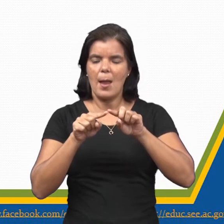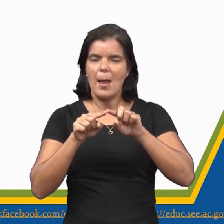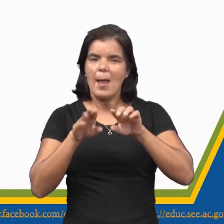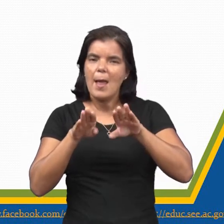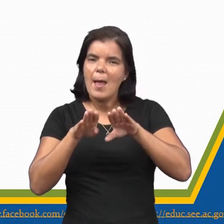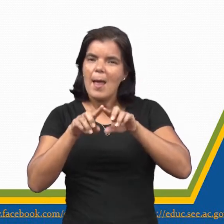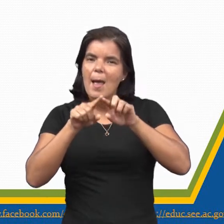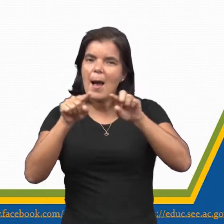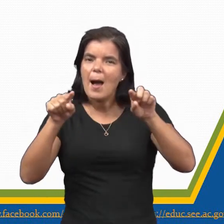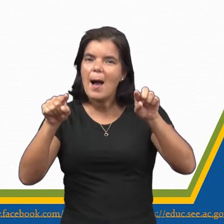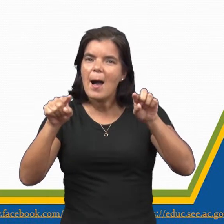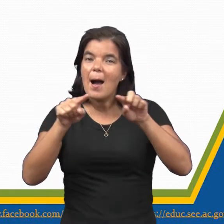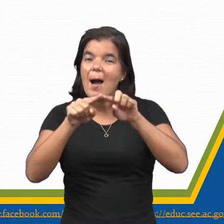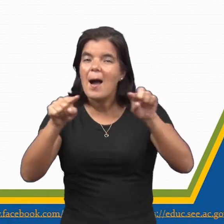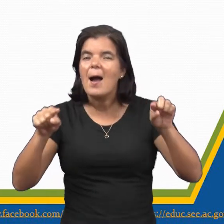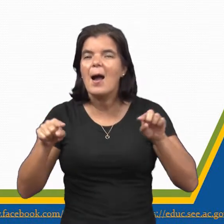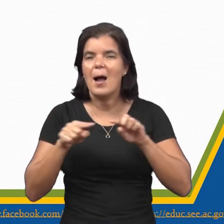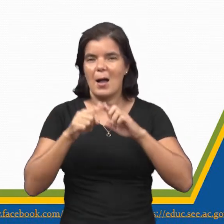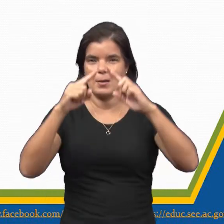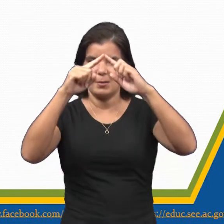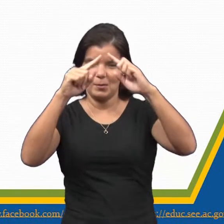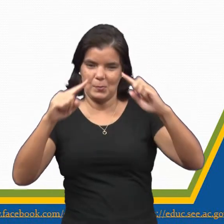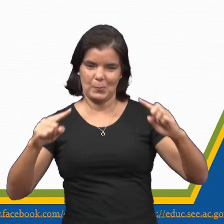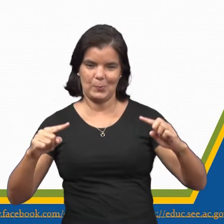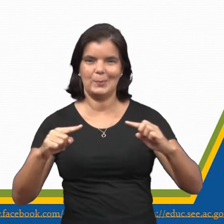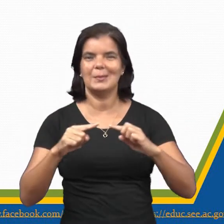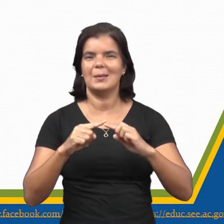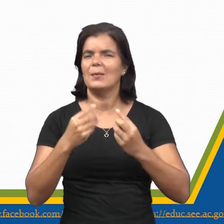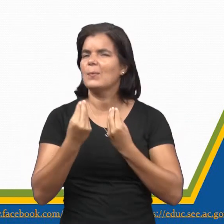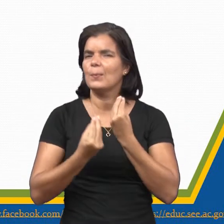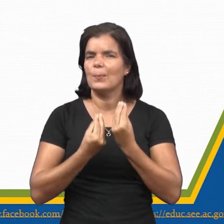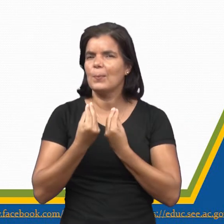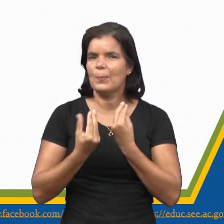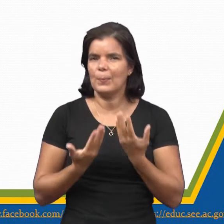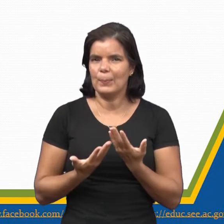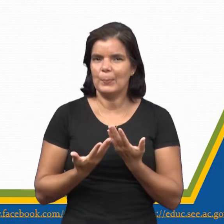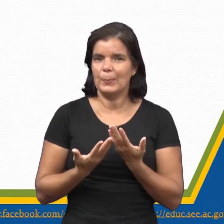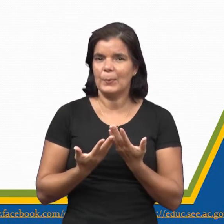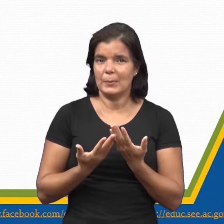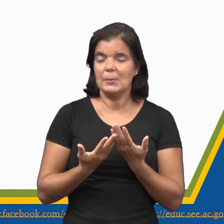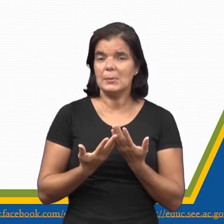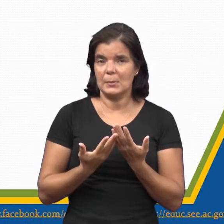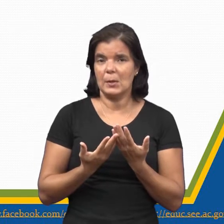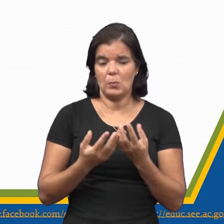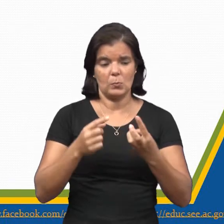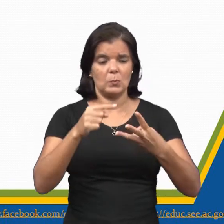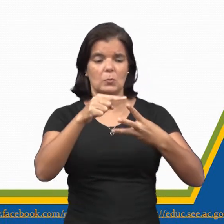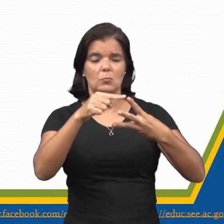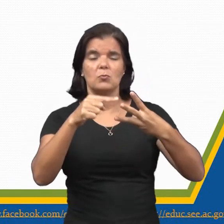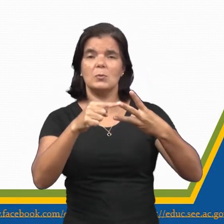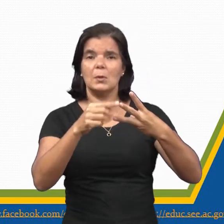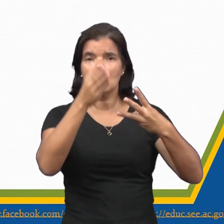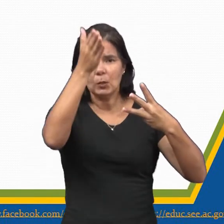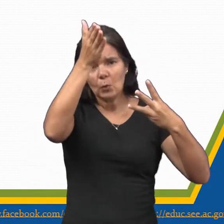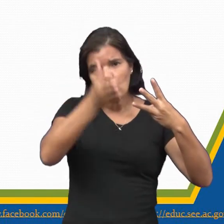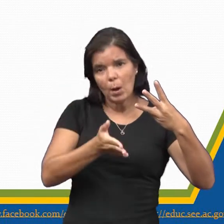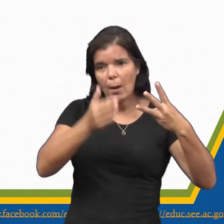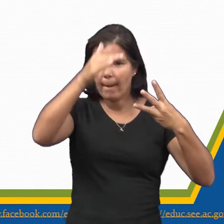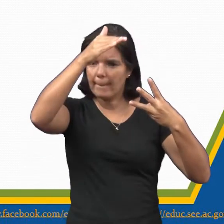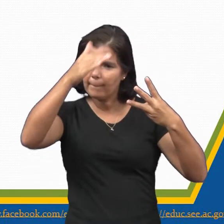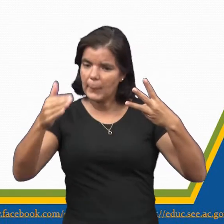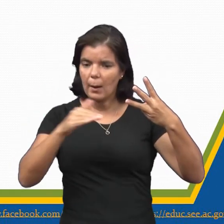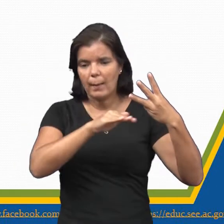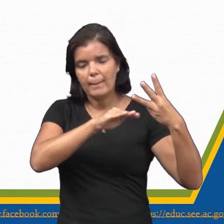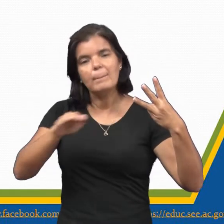Bem, triângulo, né? A área do triângulo. O triângulo seria o quê? São polígonos formados por três lados, né?